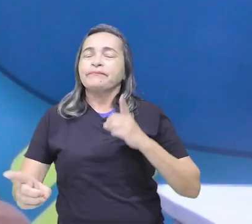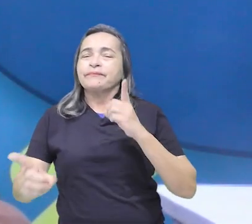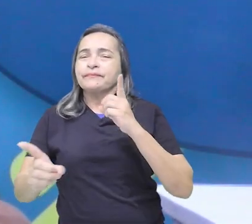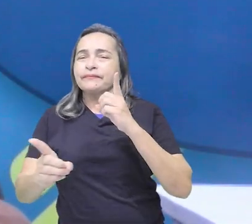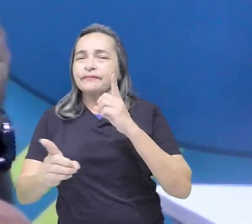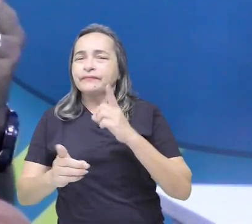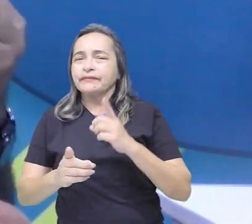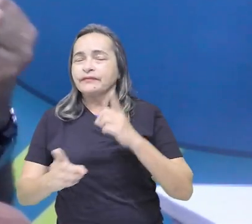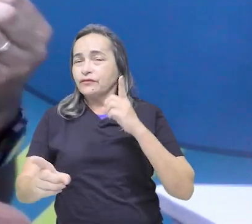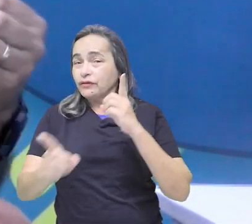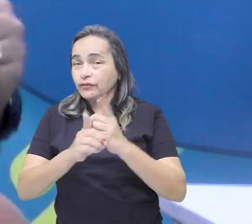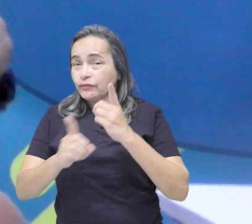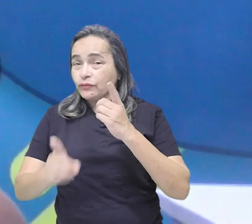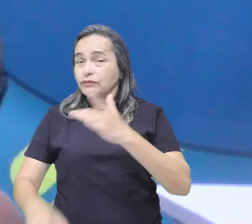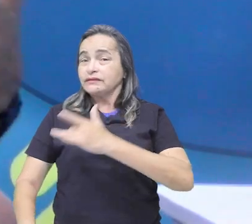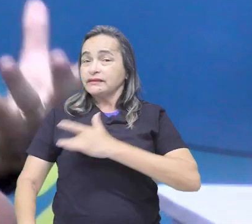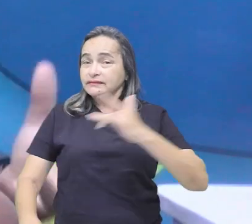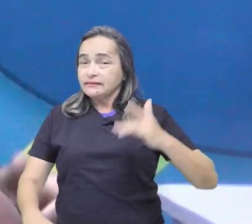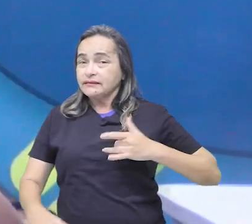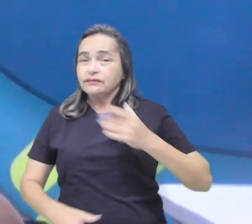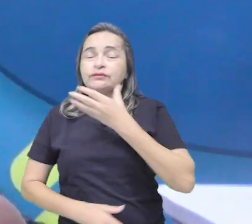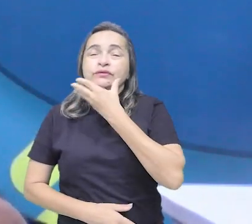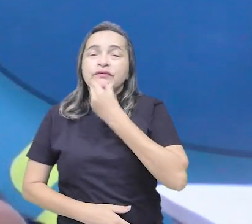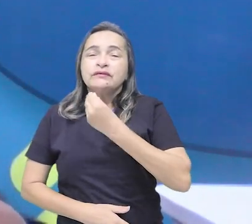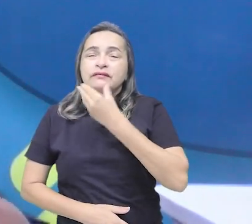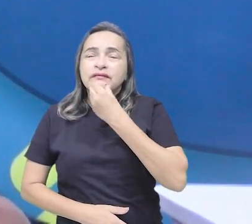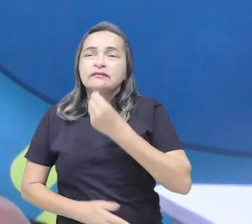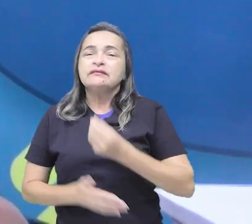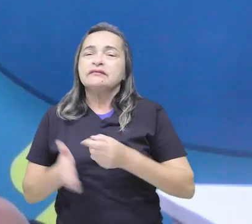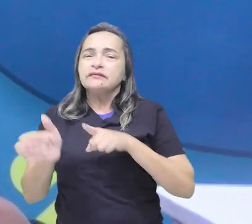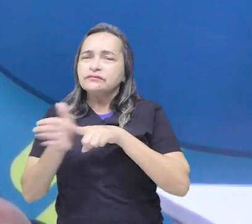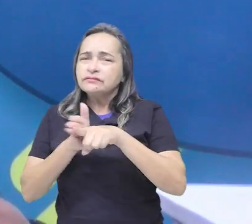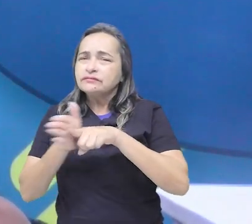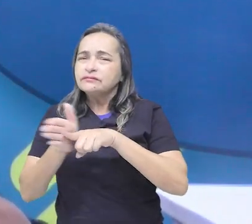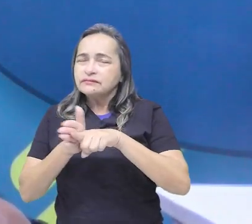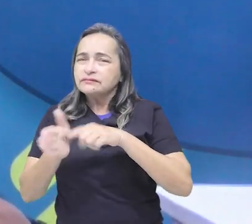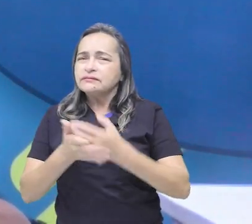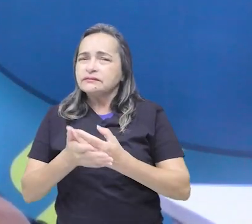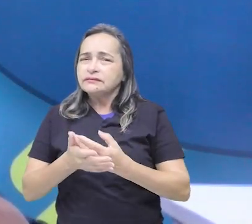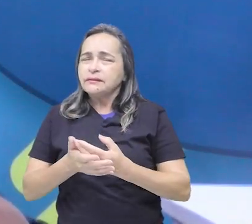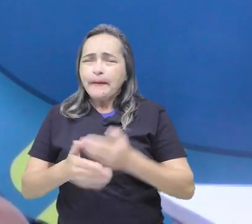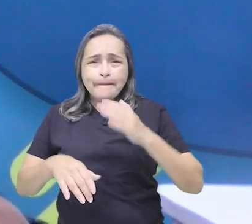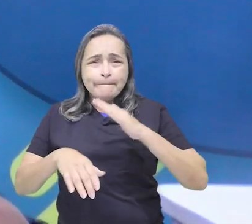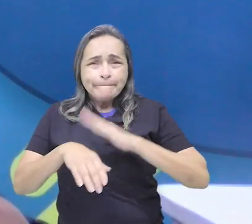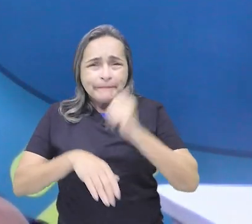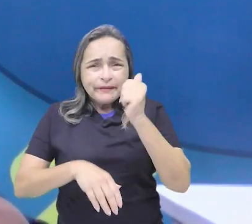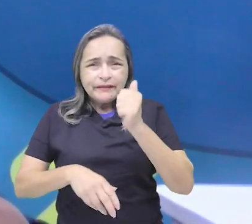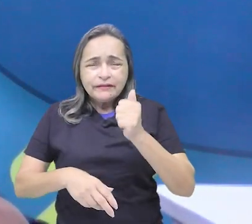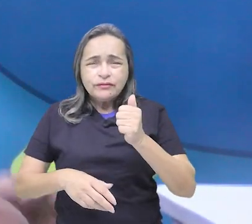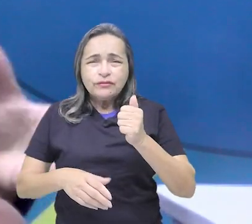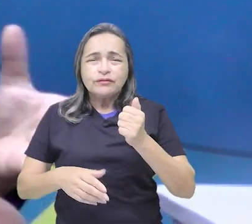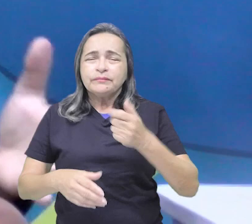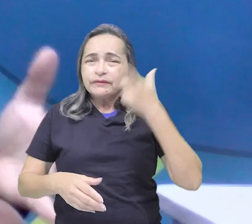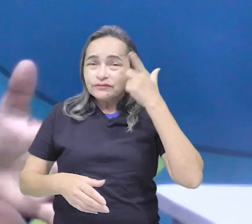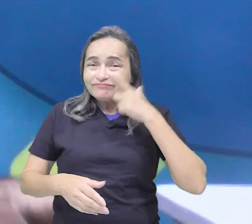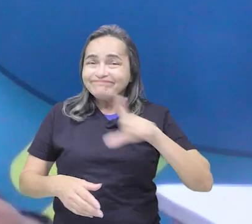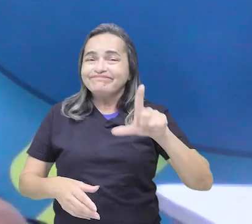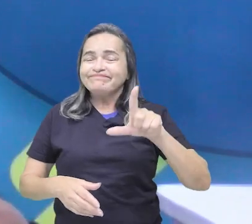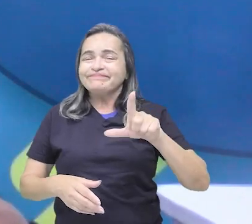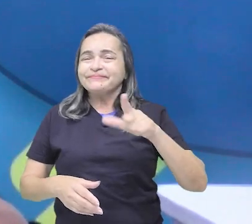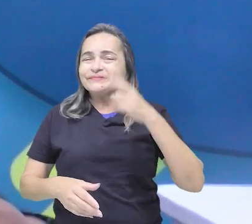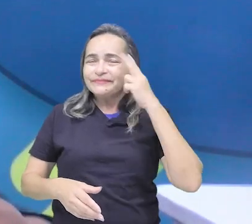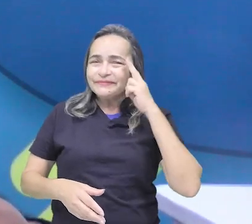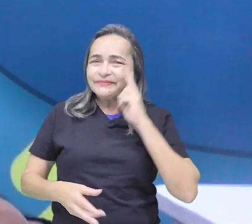saúde também. Ele é um exame que permite apreciar de forma dinâmica a próstata